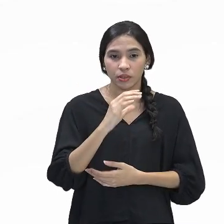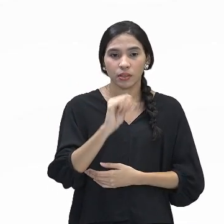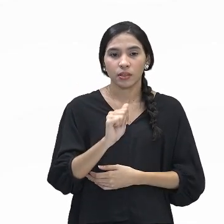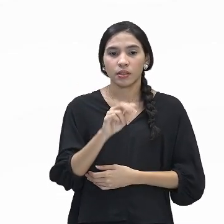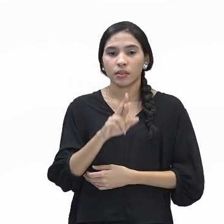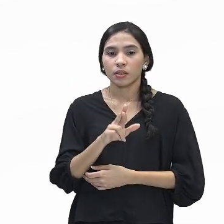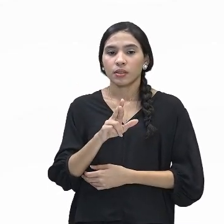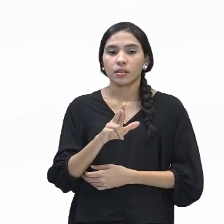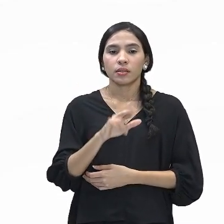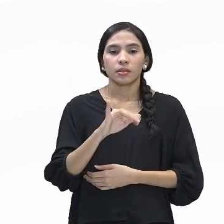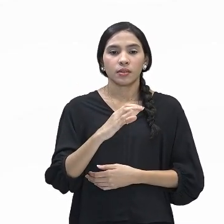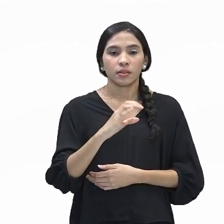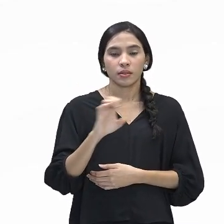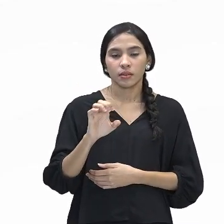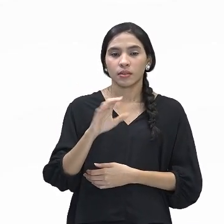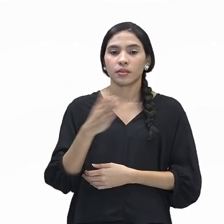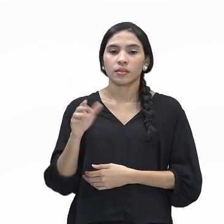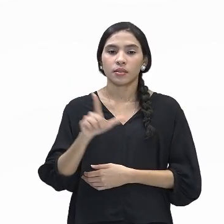Né? Vejam aí.